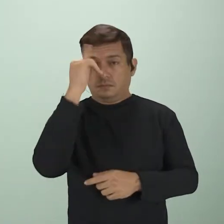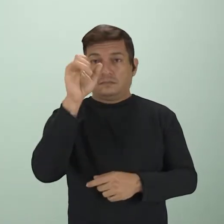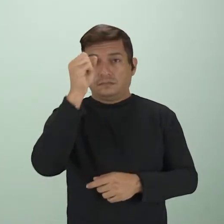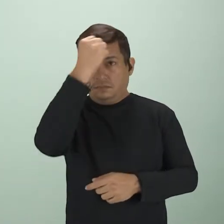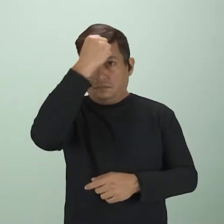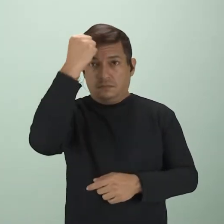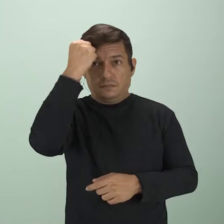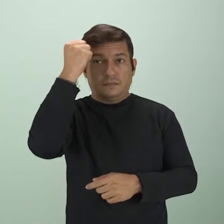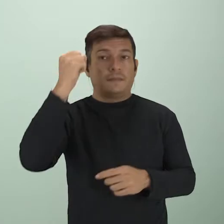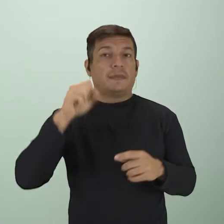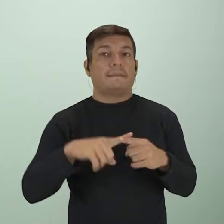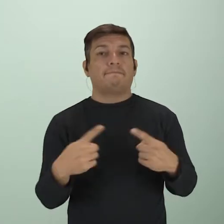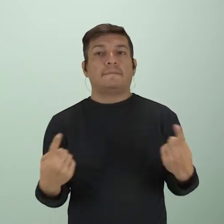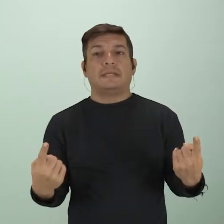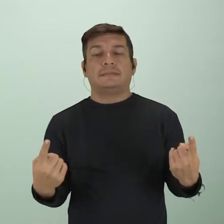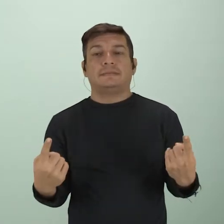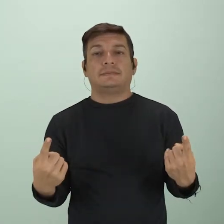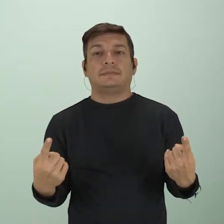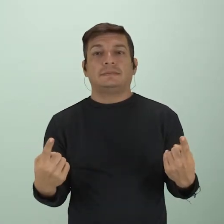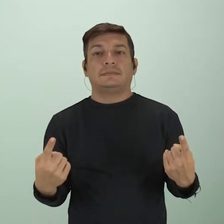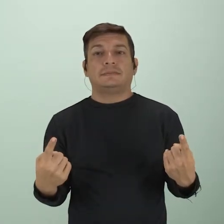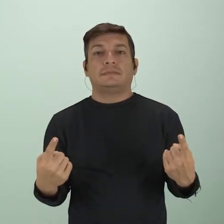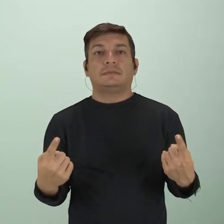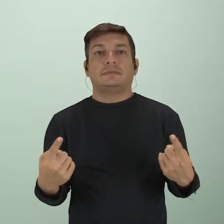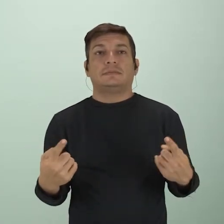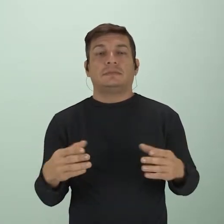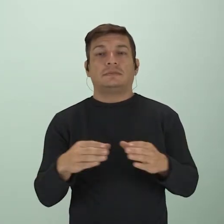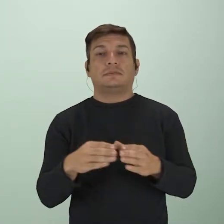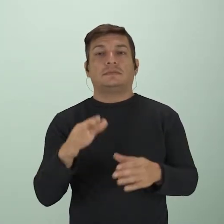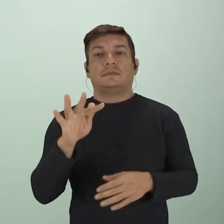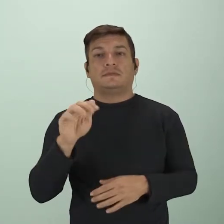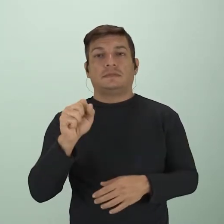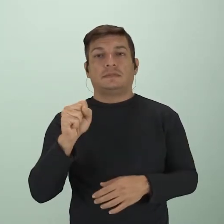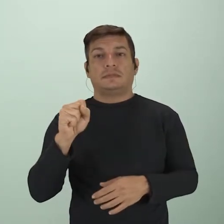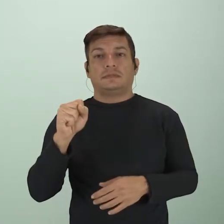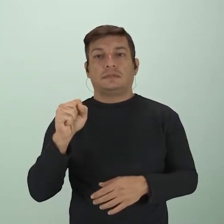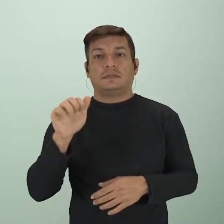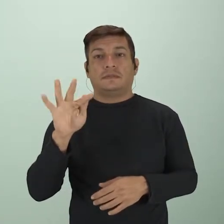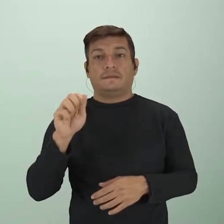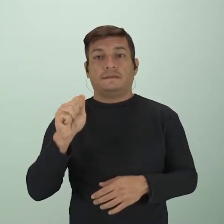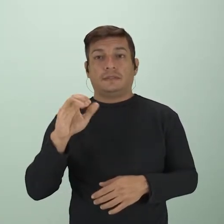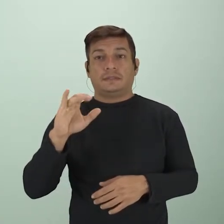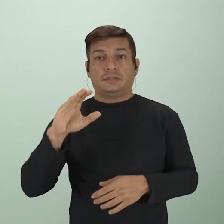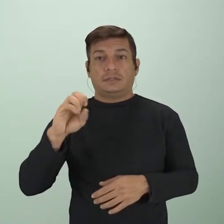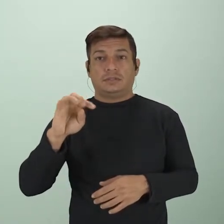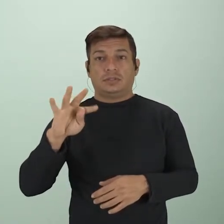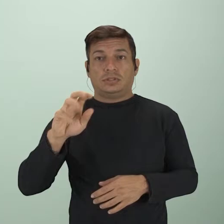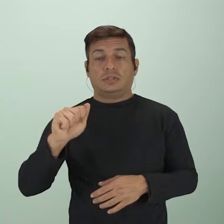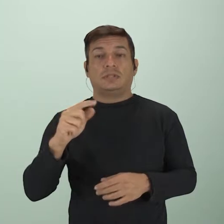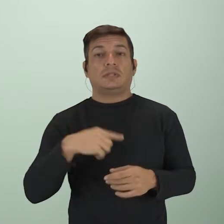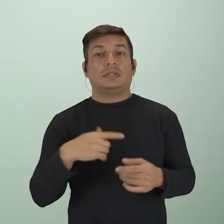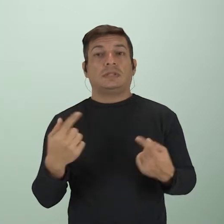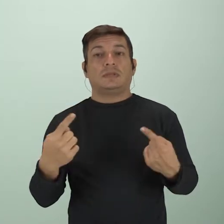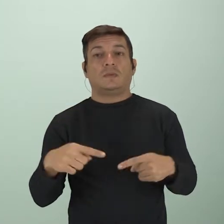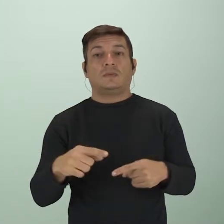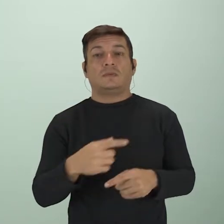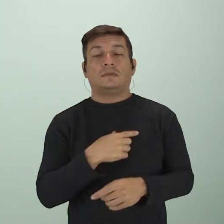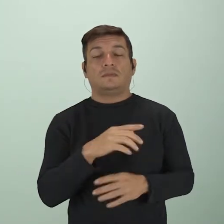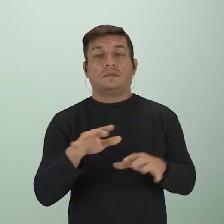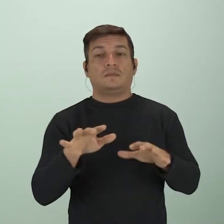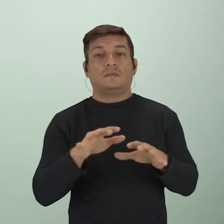socialista. Só que o Partido Fascista, né, eles são contra o movimento